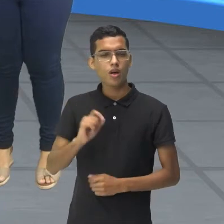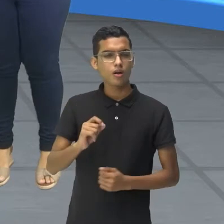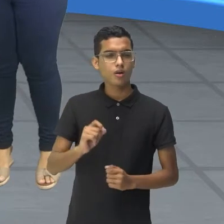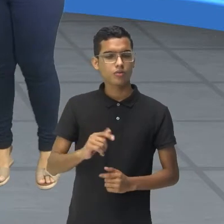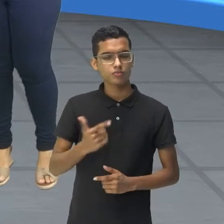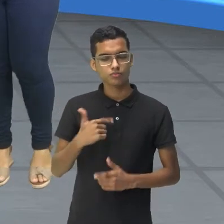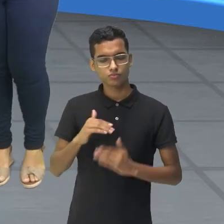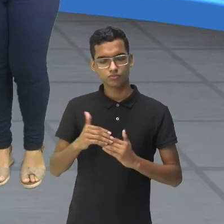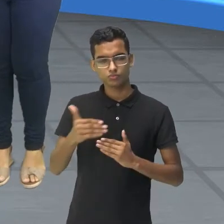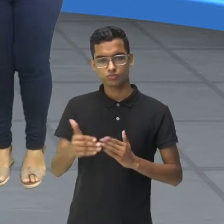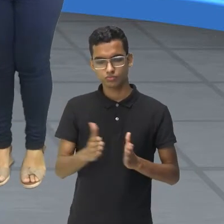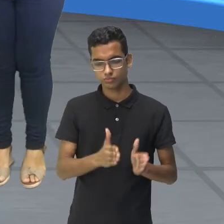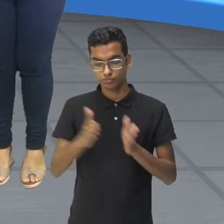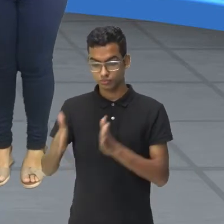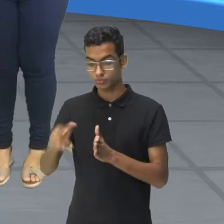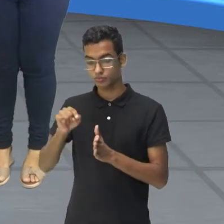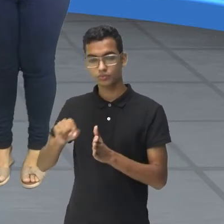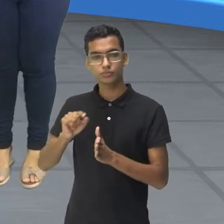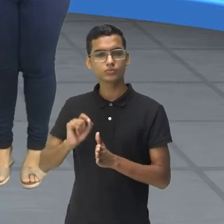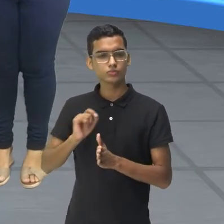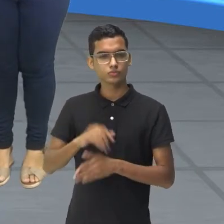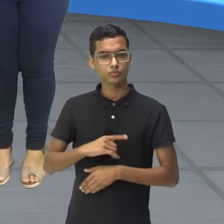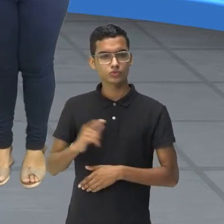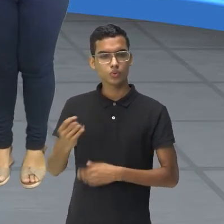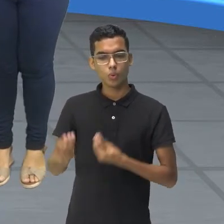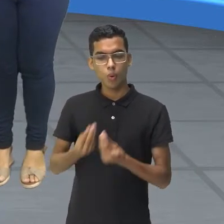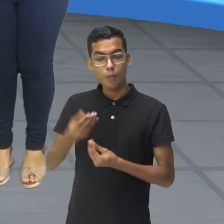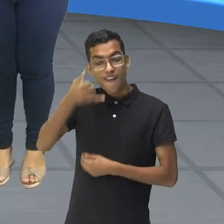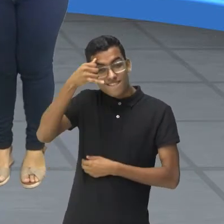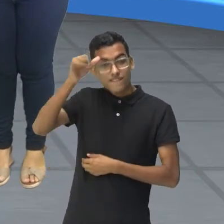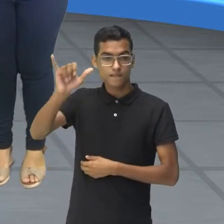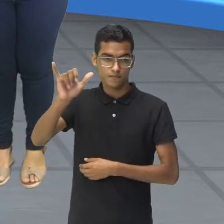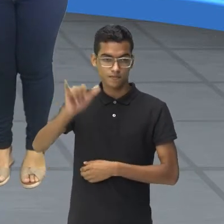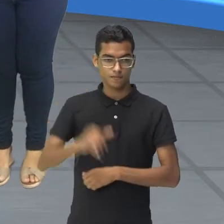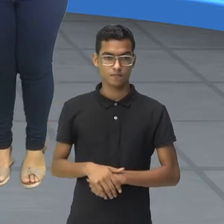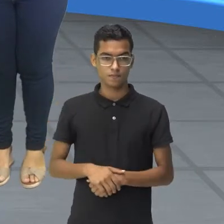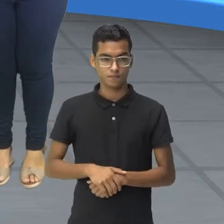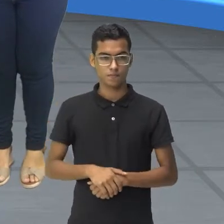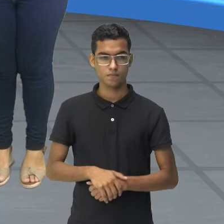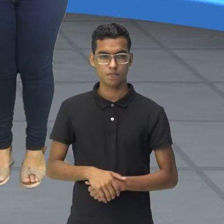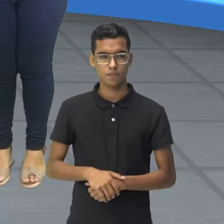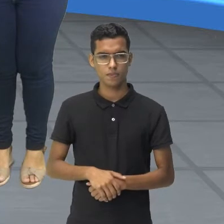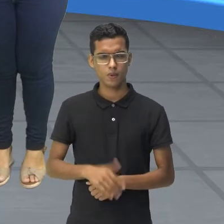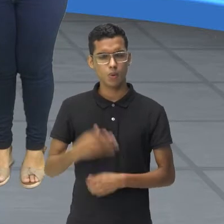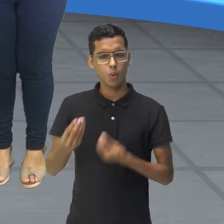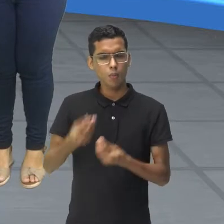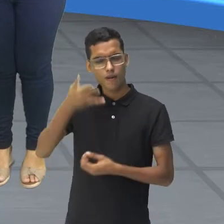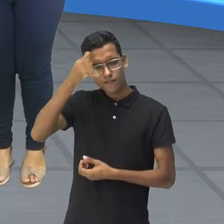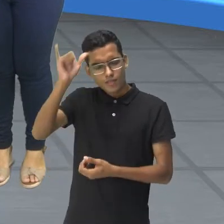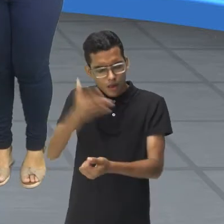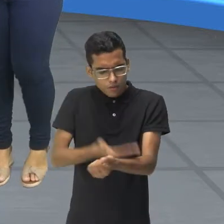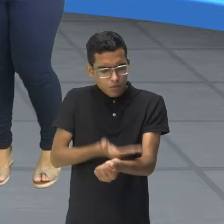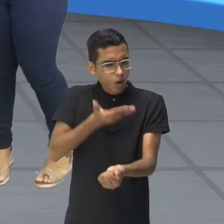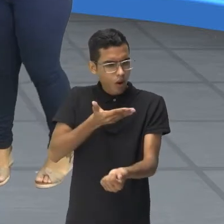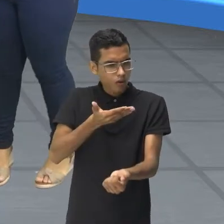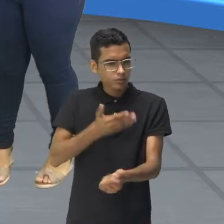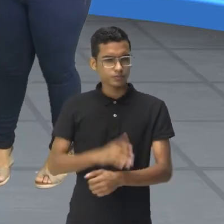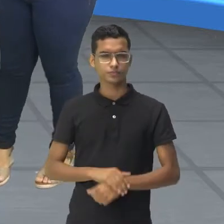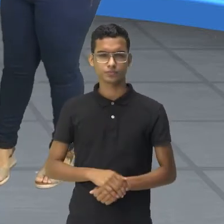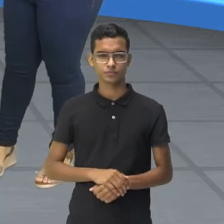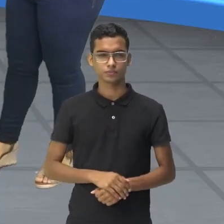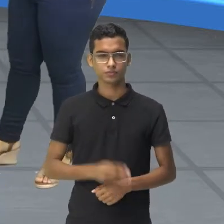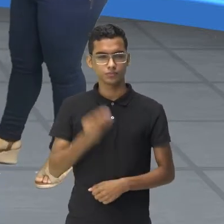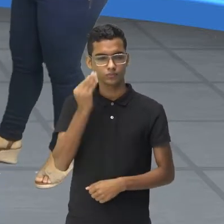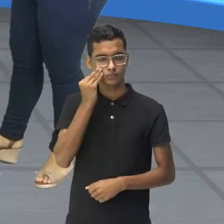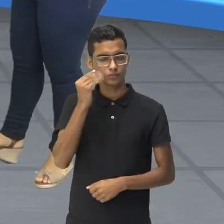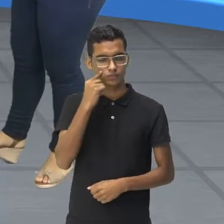lá? Podemos prosseguir sobre a questão da prevenção. E aí, como será que a gente pode prevenir? Bom,